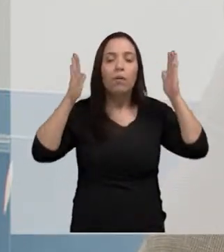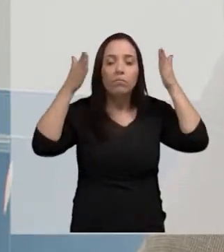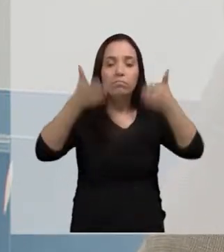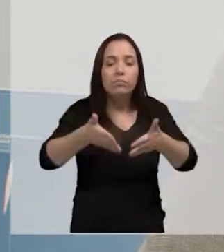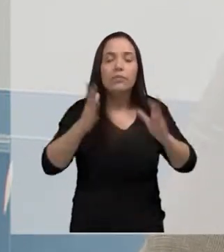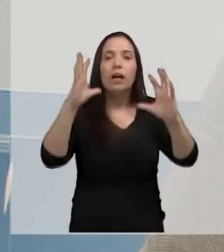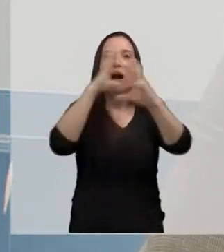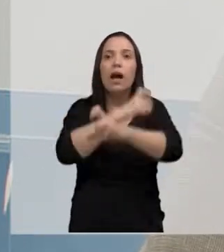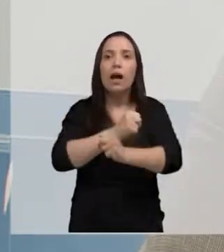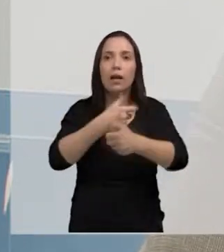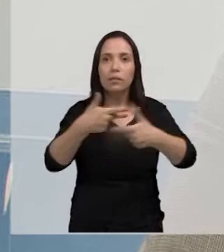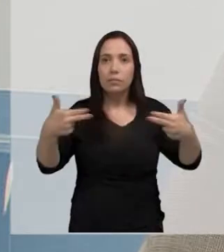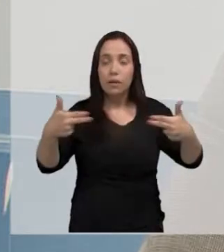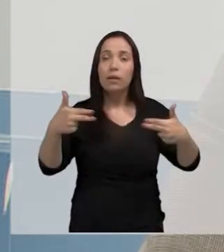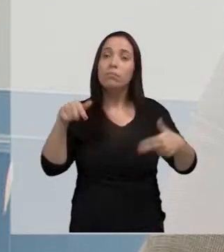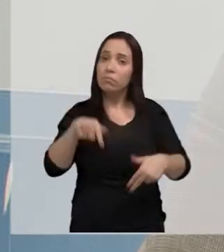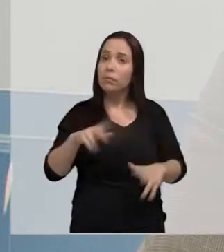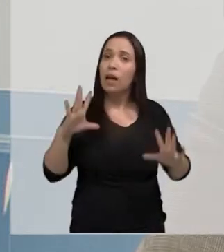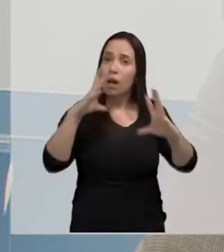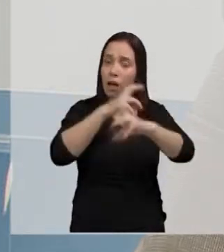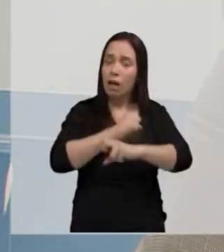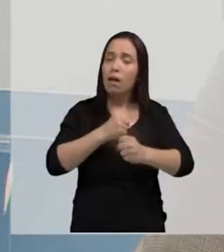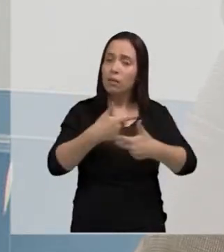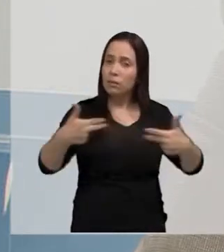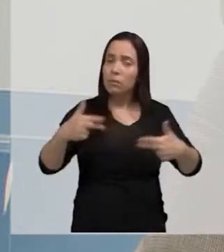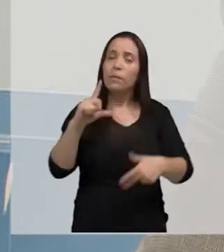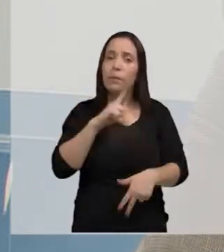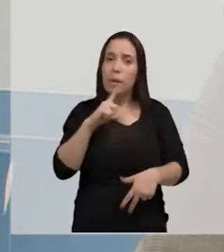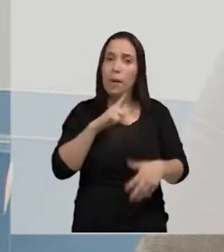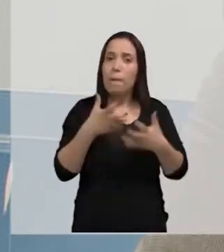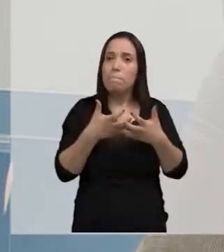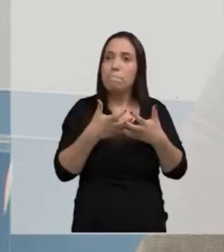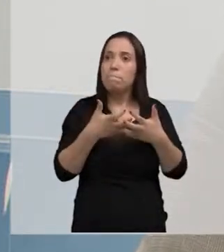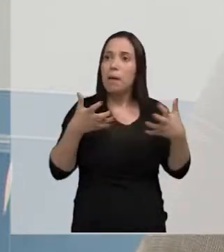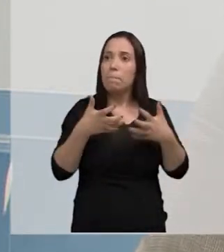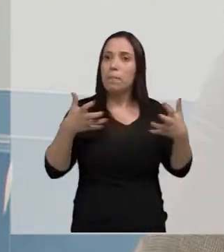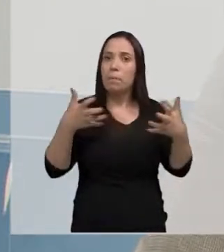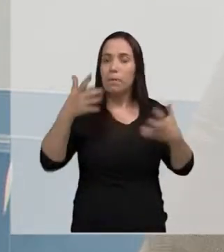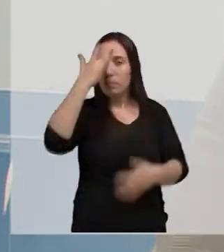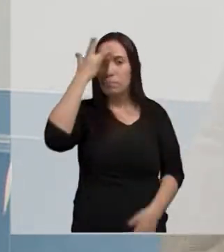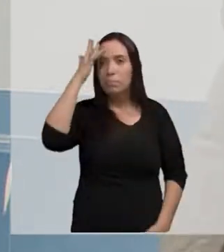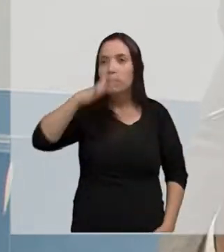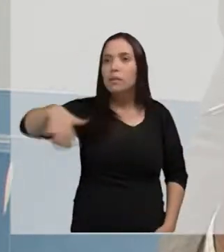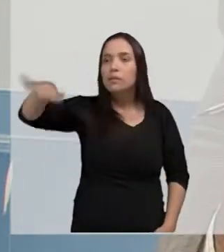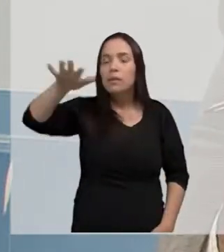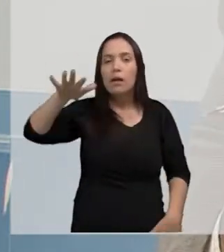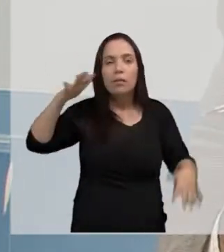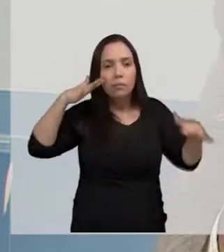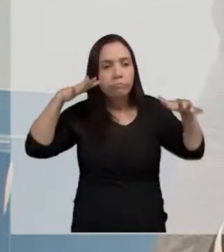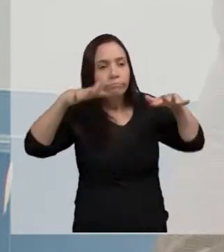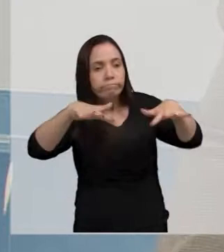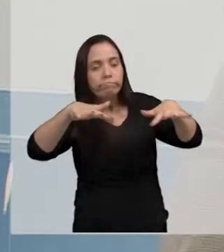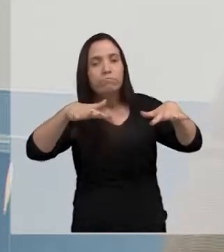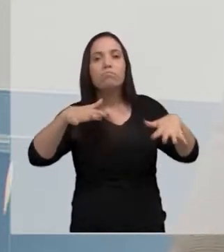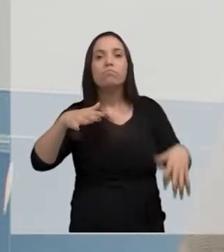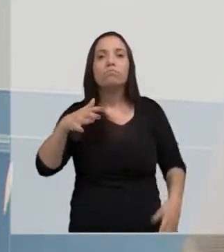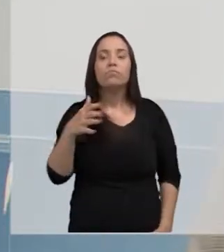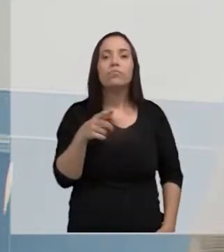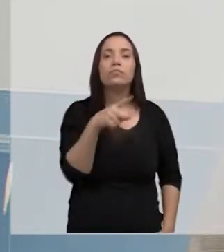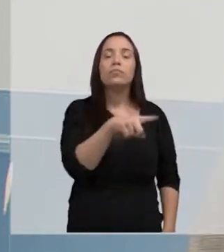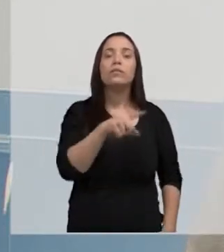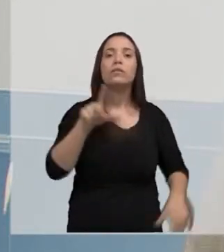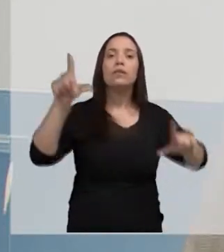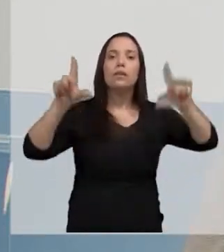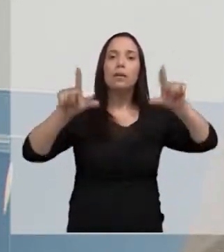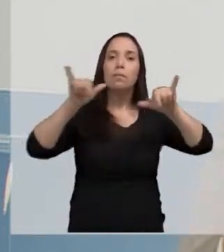animaizinhos, o pet. E o pet é uma coisa que tem uma cifra bilionária. E ele se identificou. Ele levou o cachorro para a